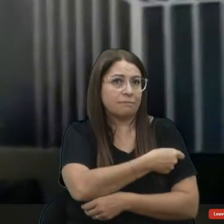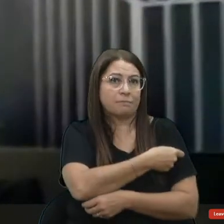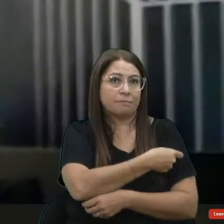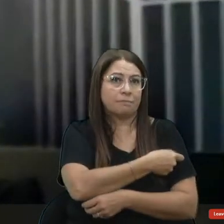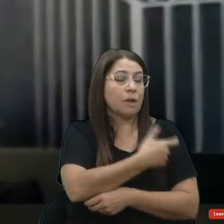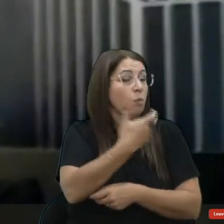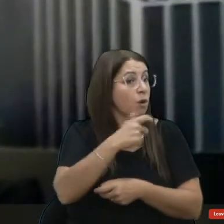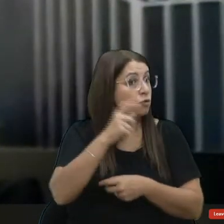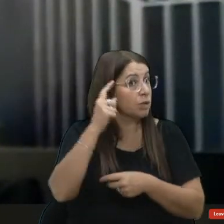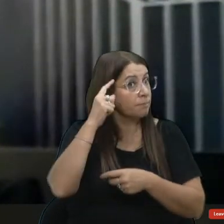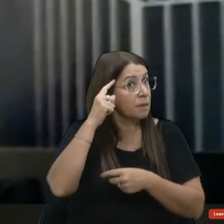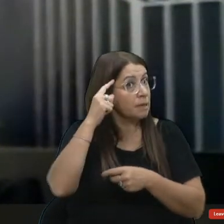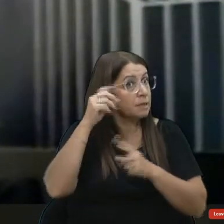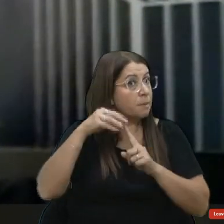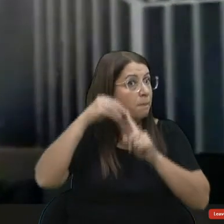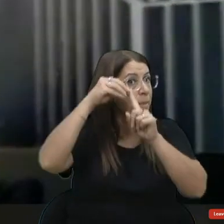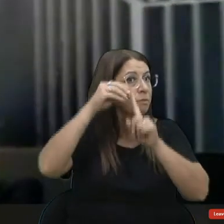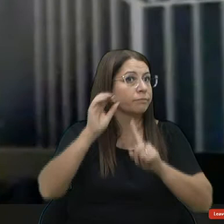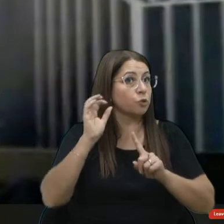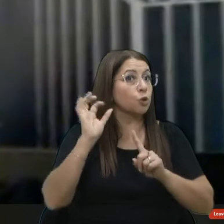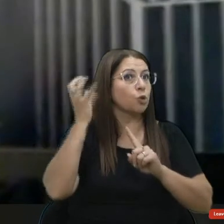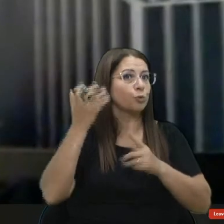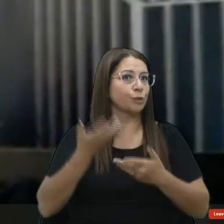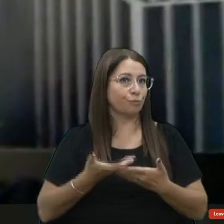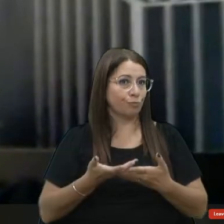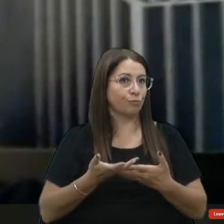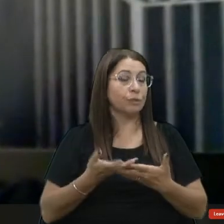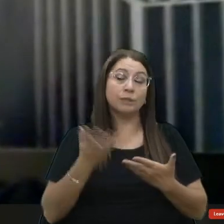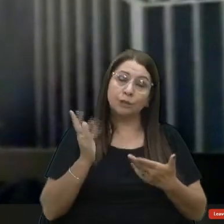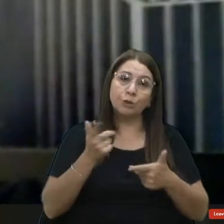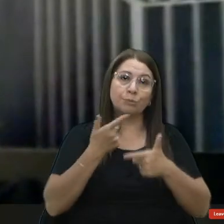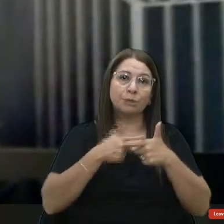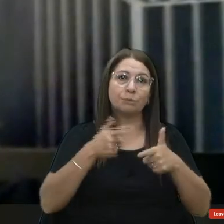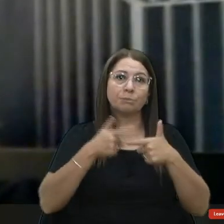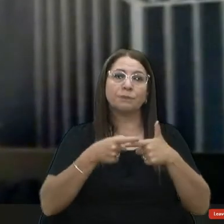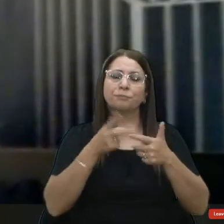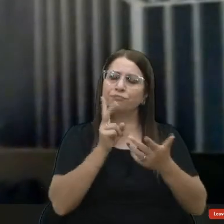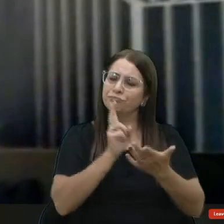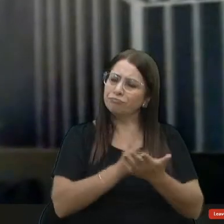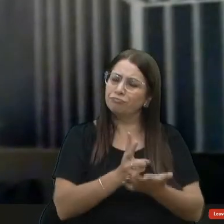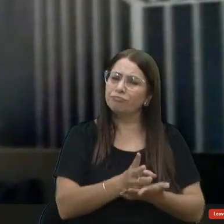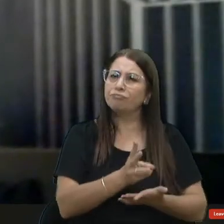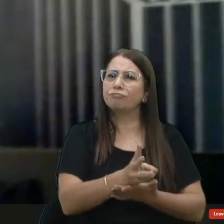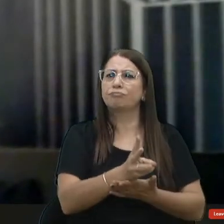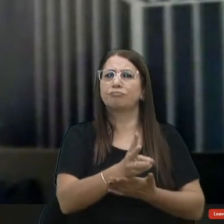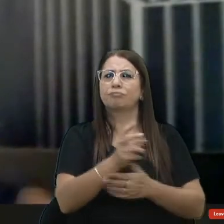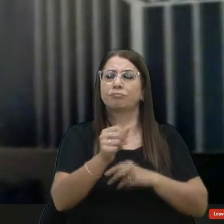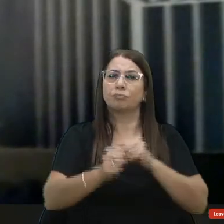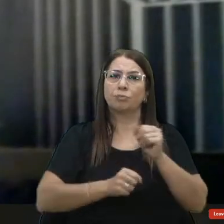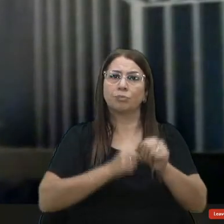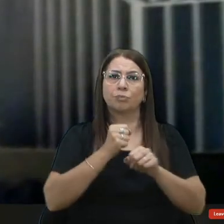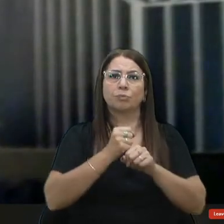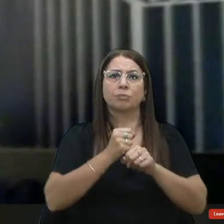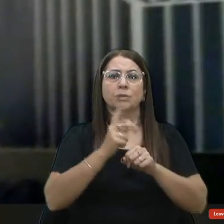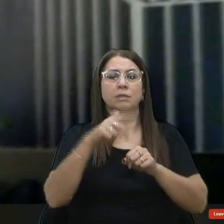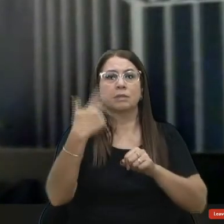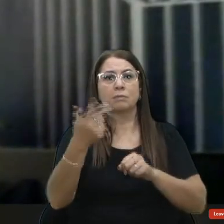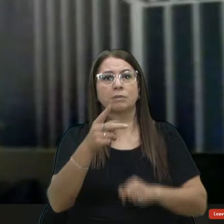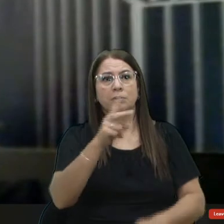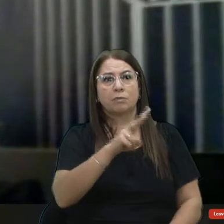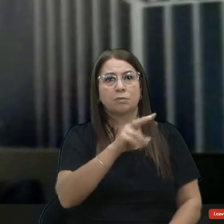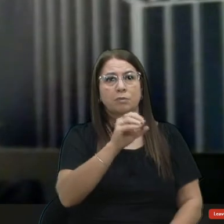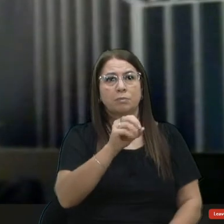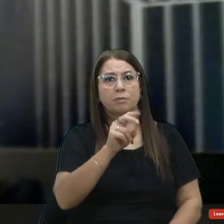grande solução. Senão, esse problema vai perpetuar por esse ano e talvez para